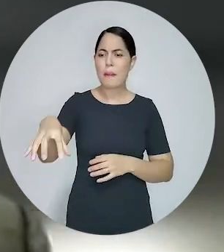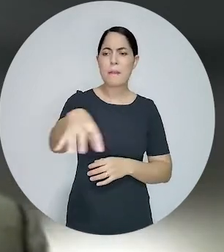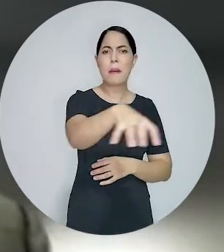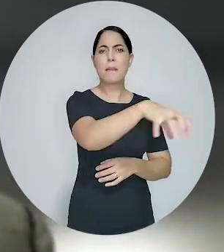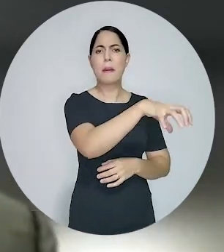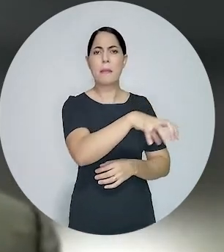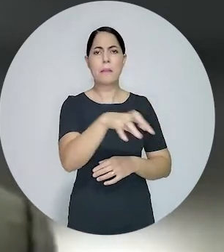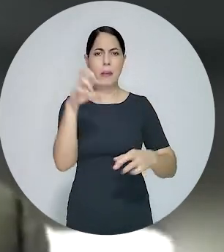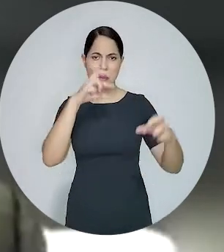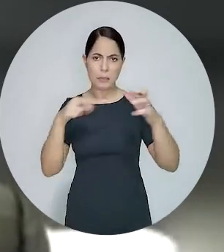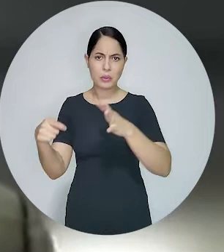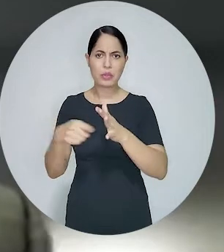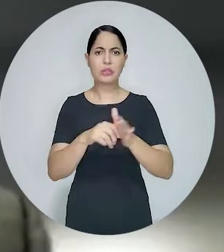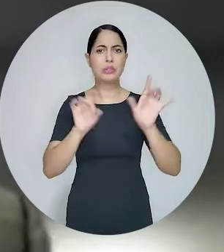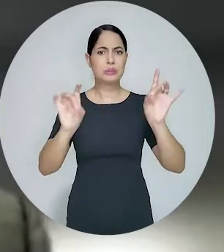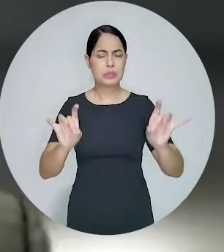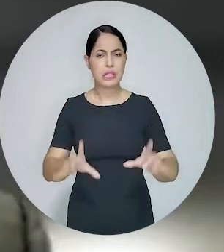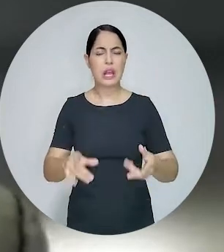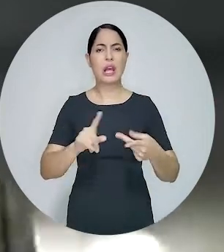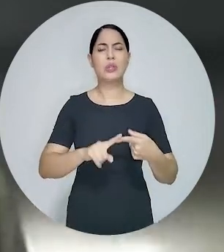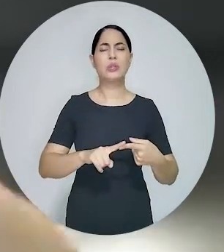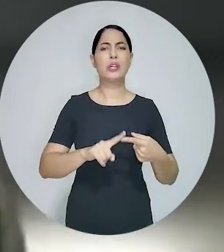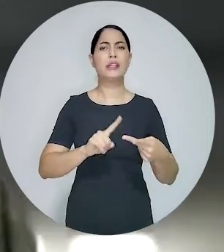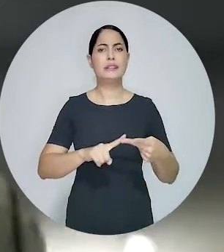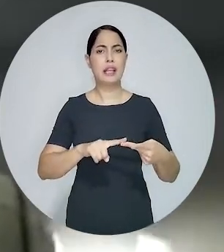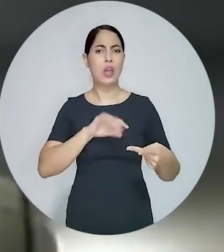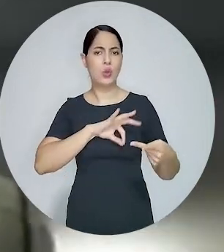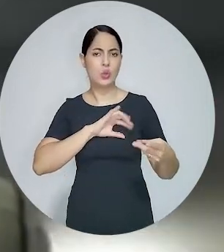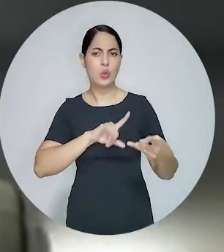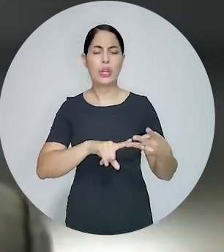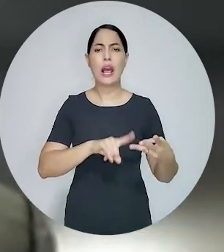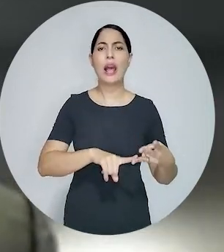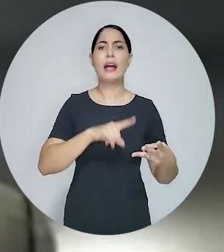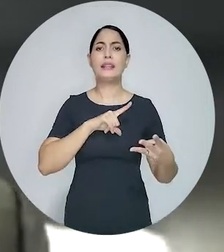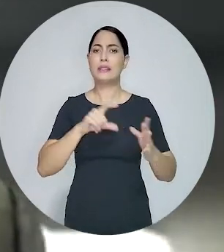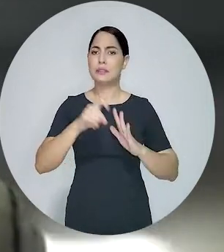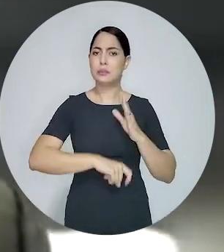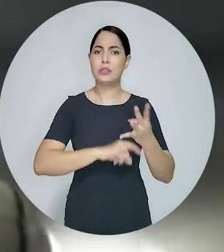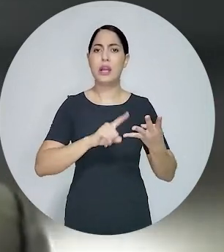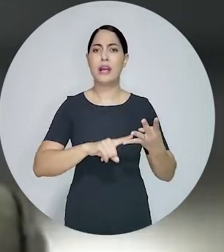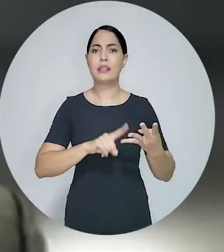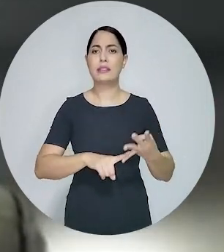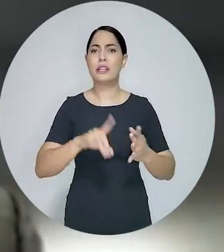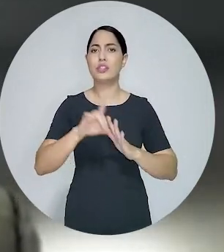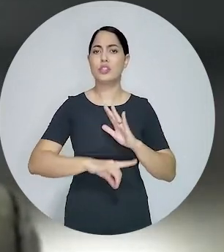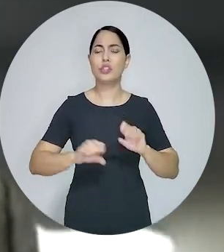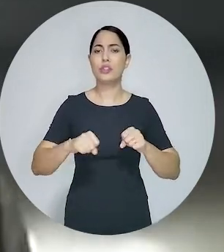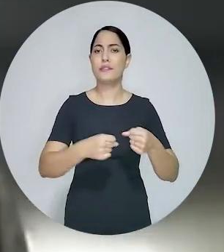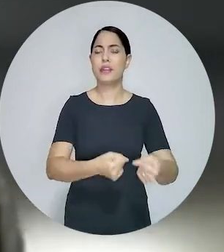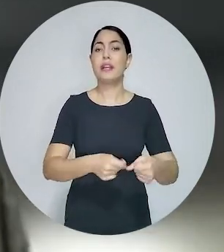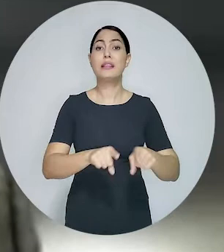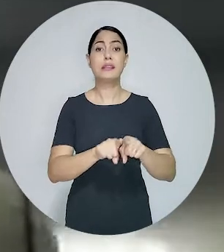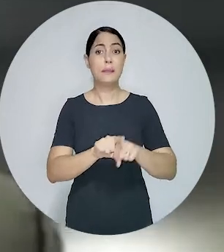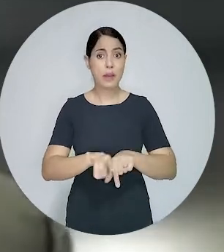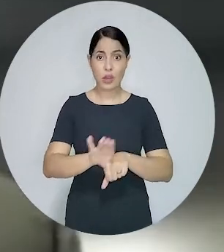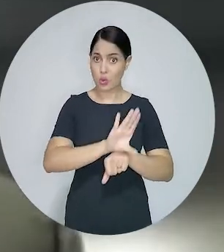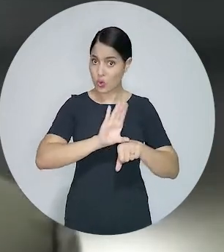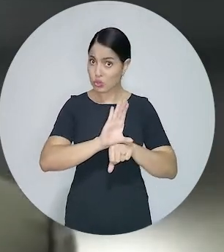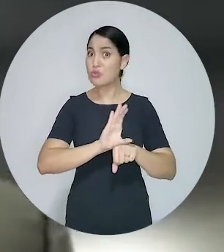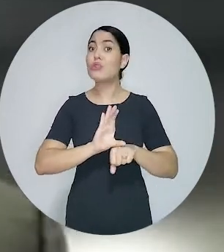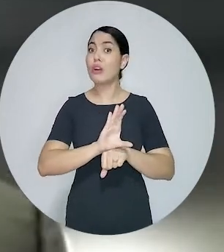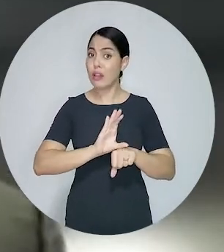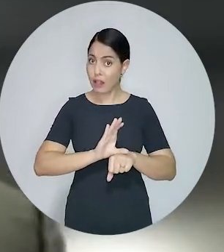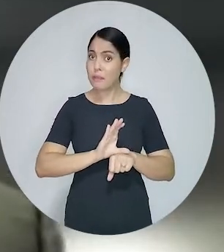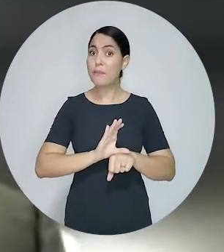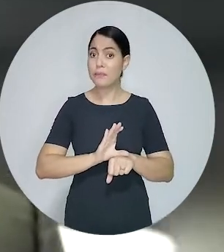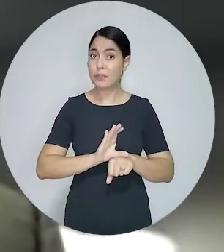procuradorias especializadas, Procuradoria de Honorários, nós temos a Procuradoria Tributária, de Defesa de Prerrogativas, a Procuradoria Constitucional,